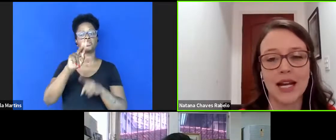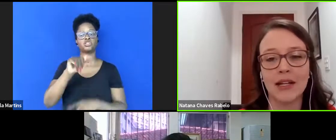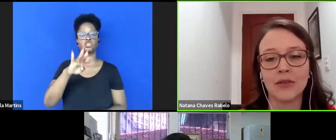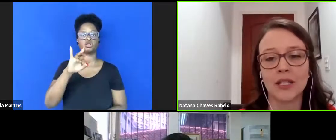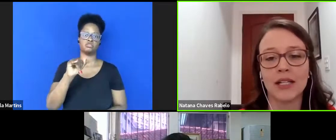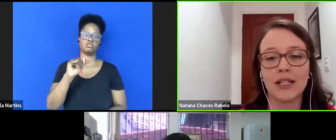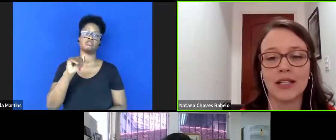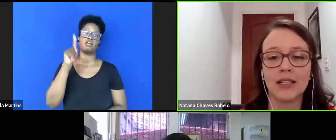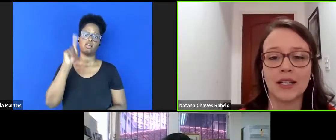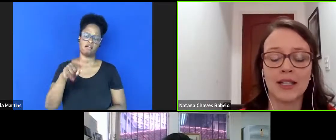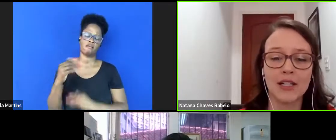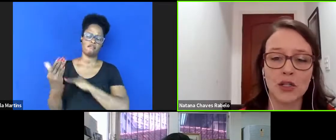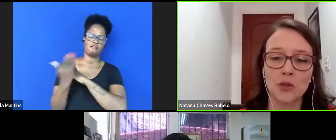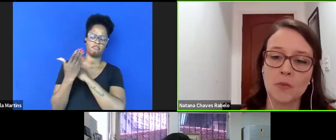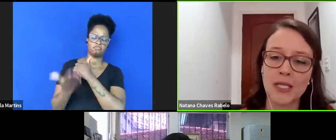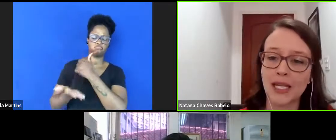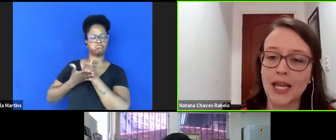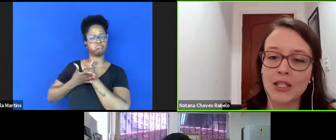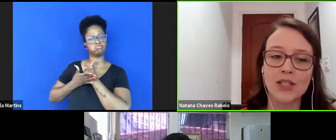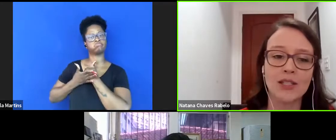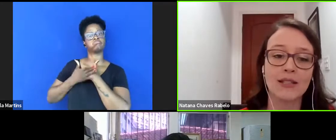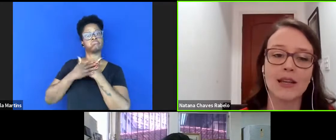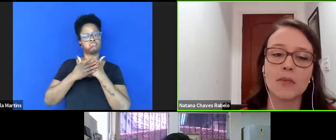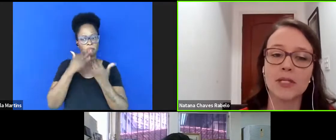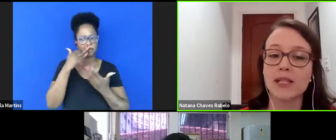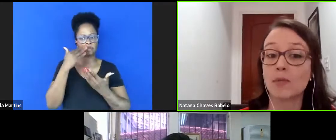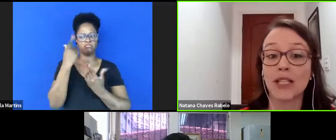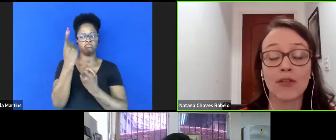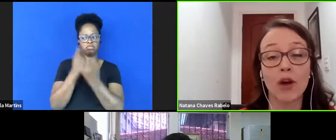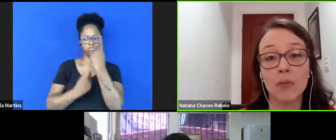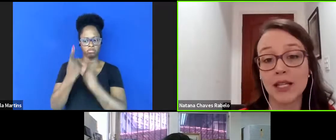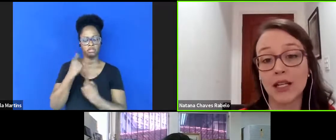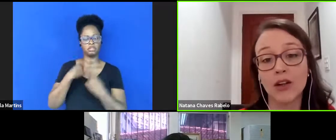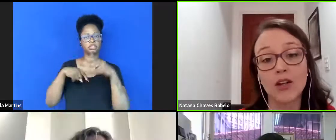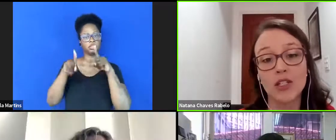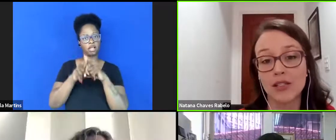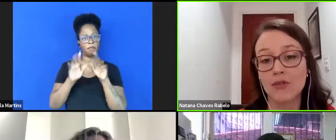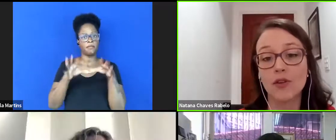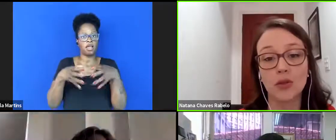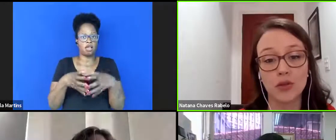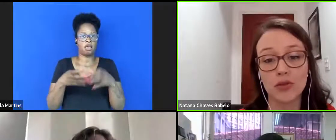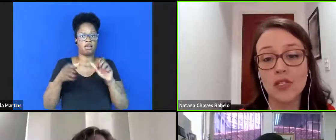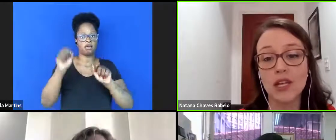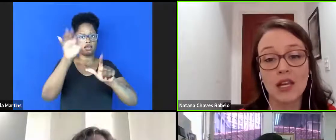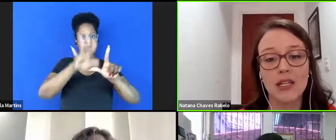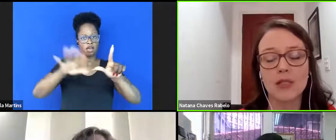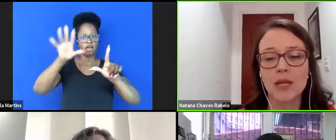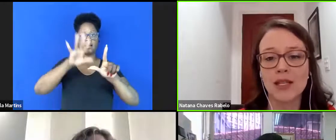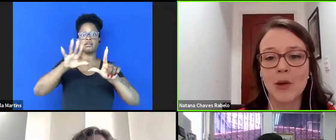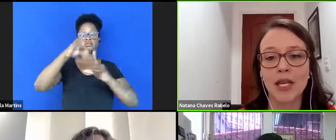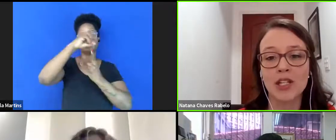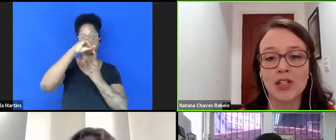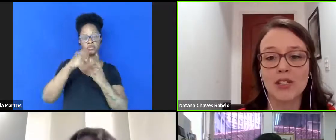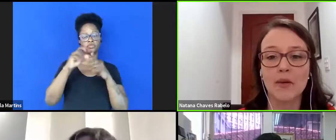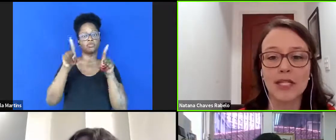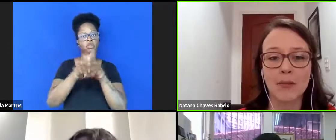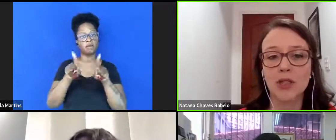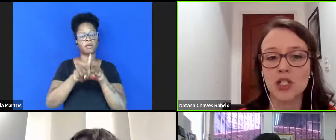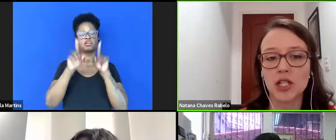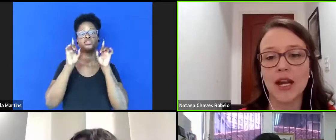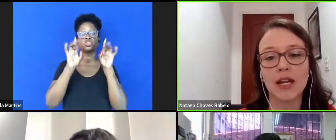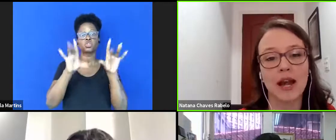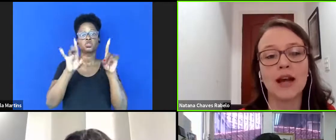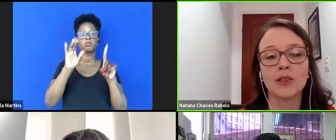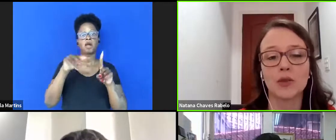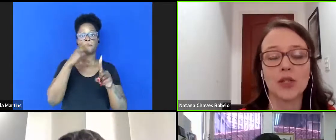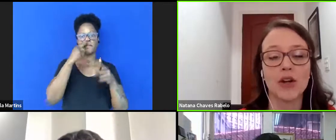que auxiliaram na triagem dos pacientes, às equipes das plataformas tecnológicas da Fiocruz, especialmente as de sequenciamento